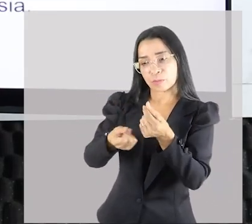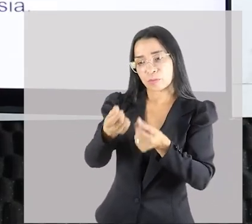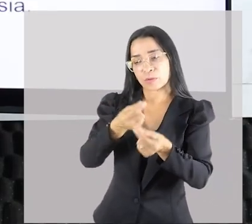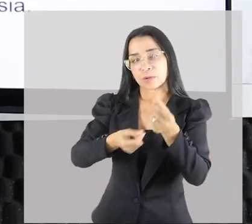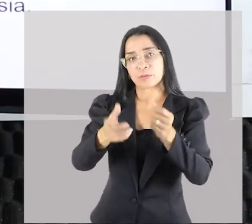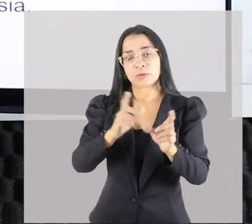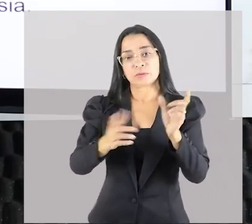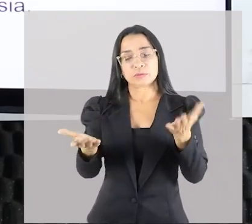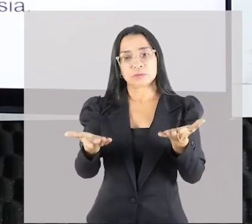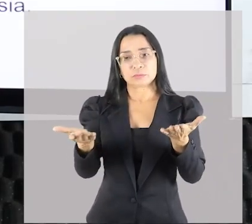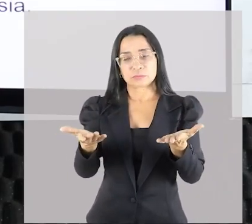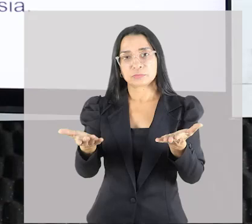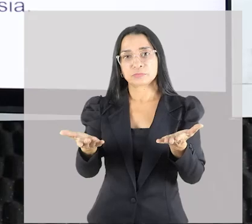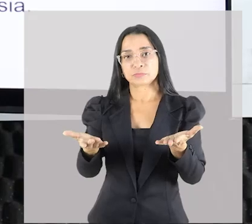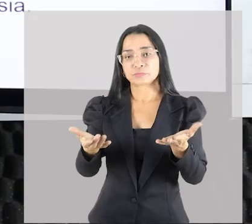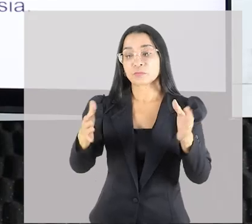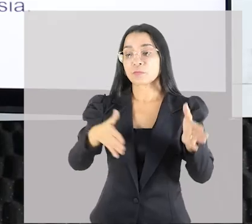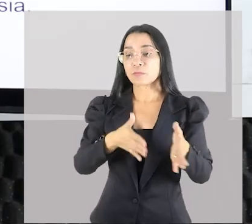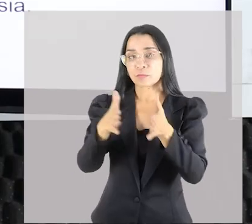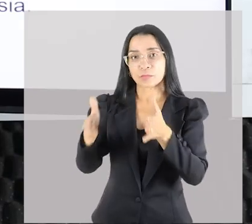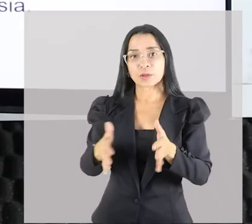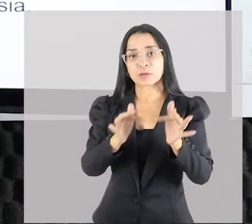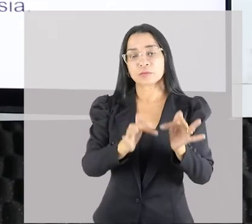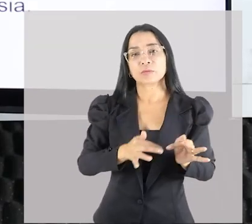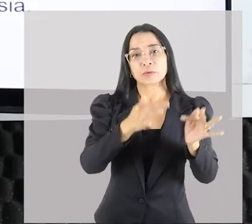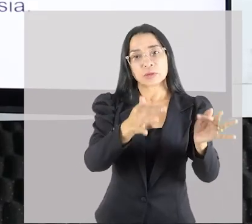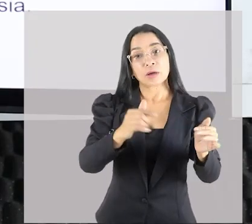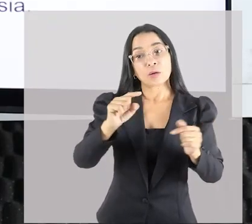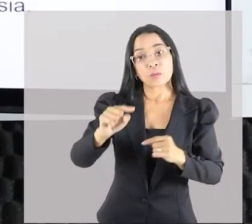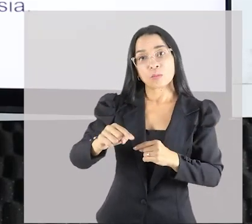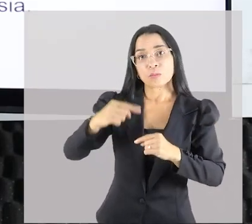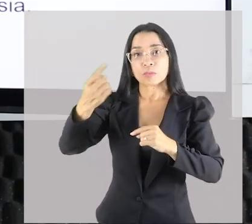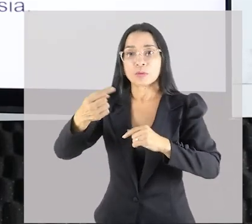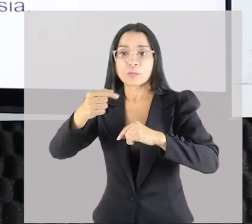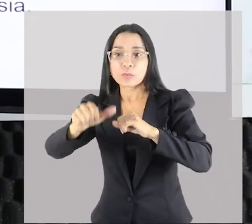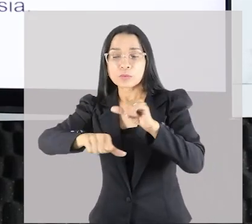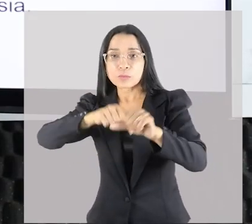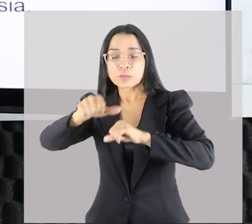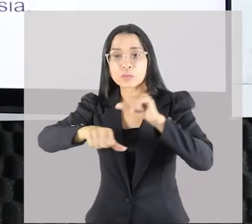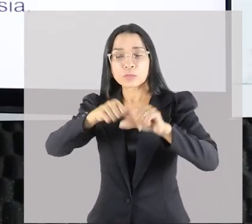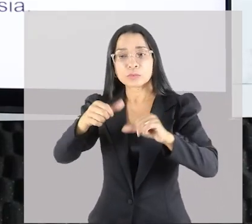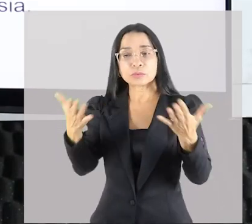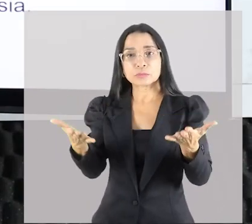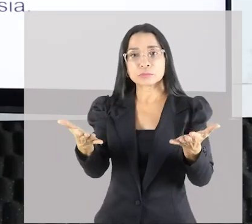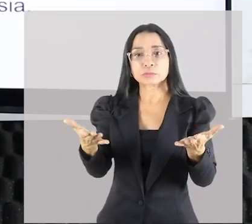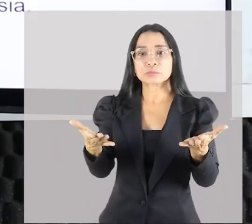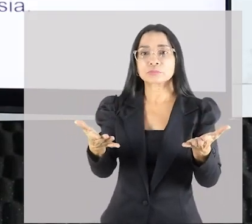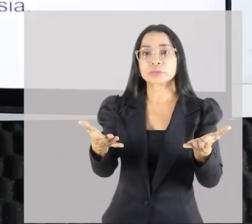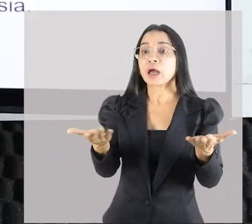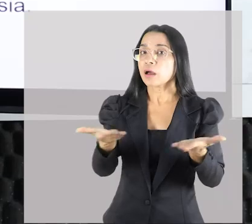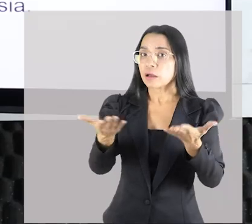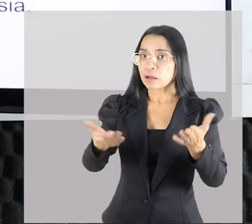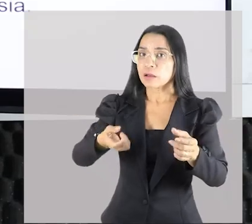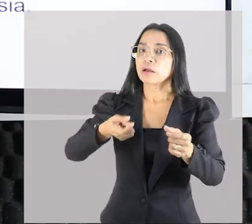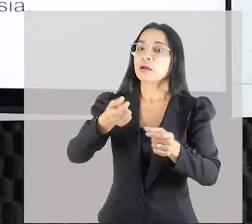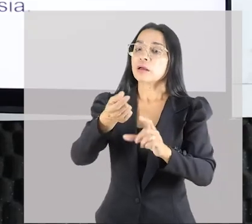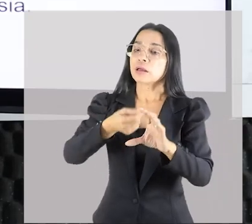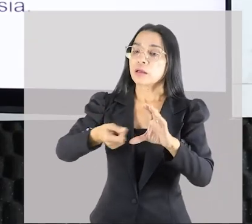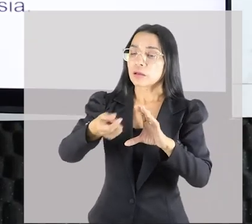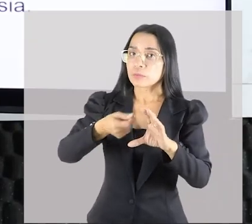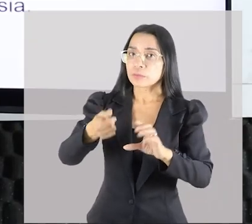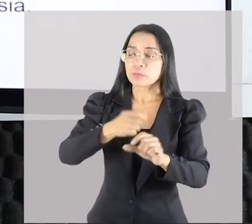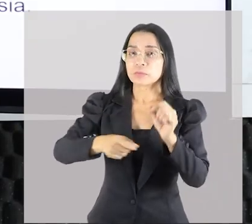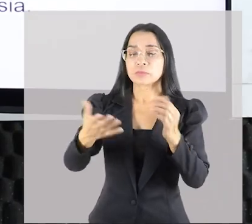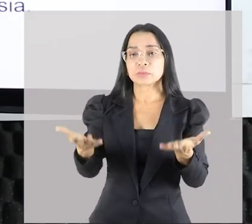feudal. Depois nós vamos estar no modo de produção capitalista. E a partir desse momento que revitaliza o